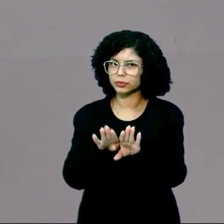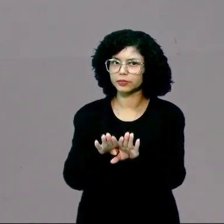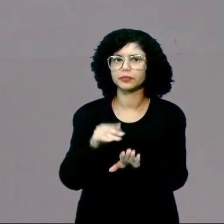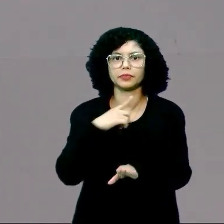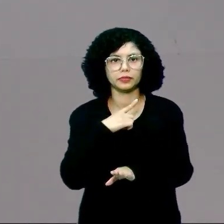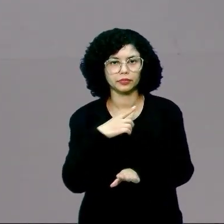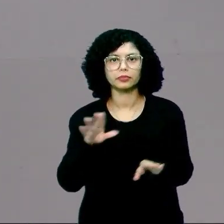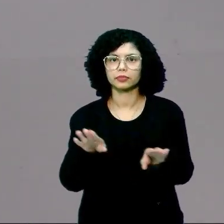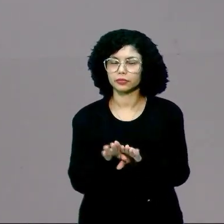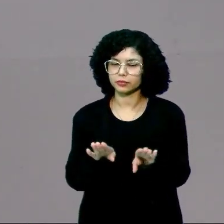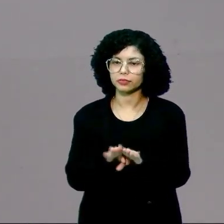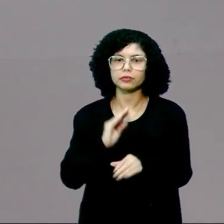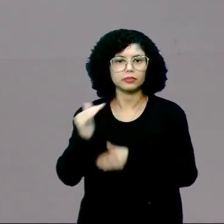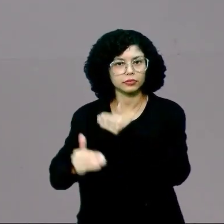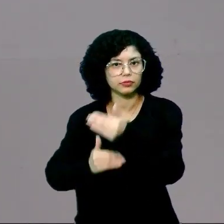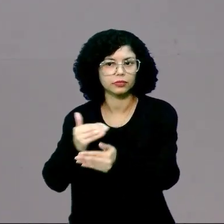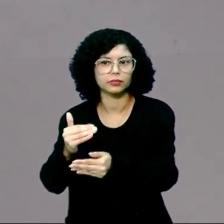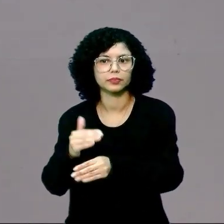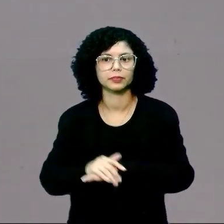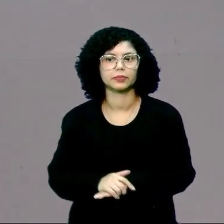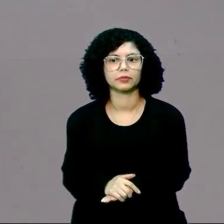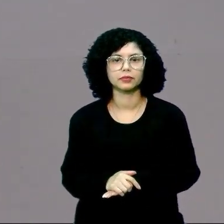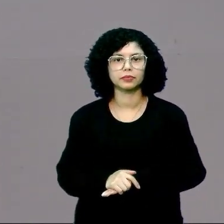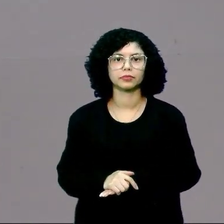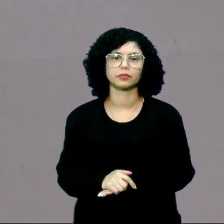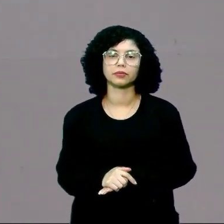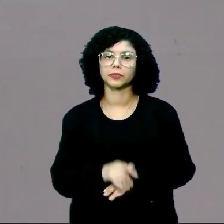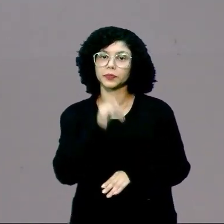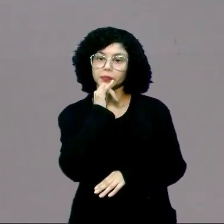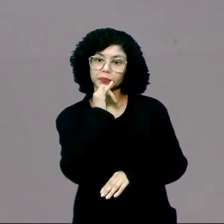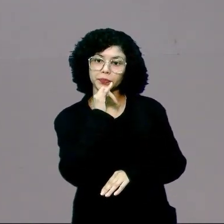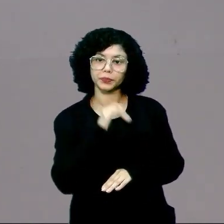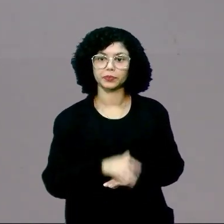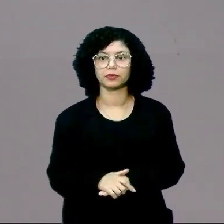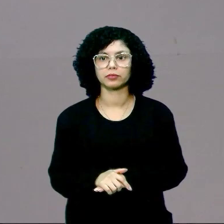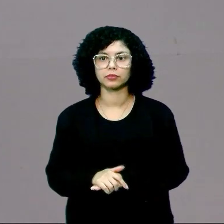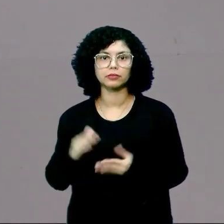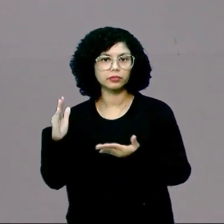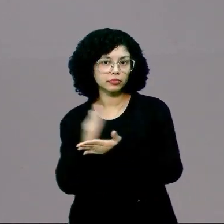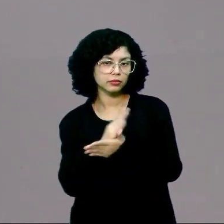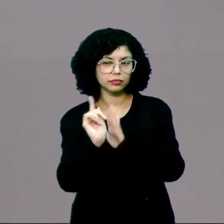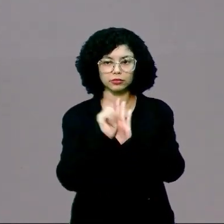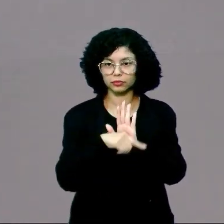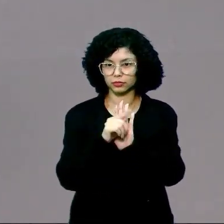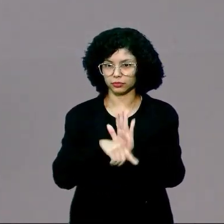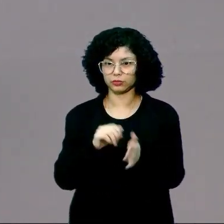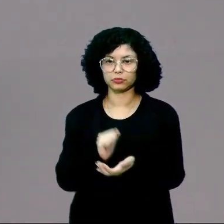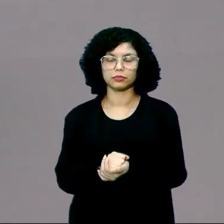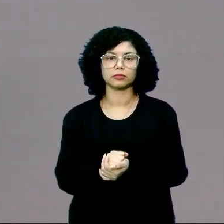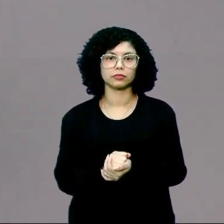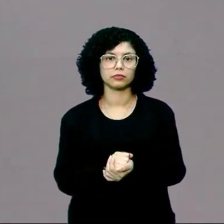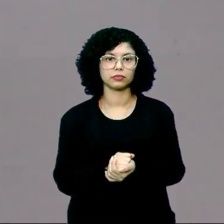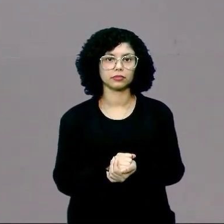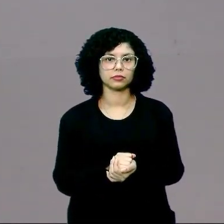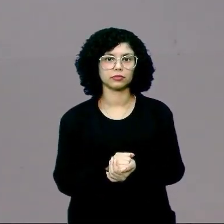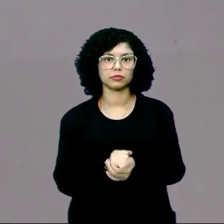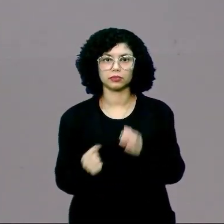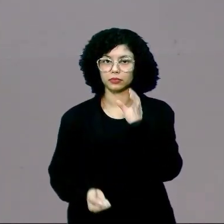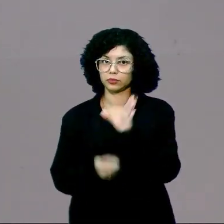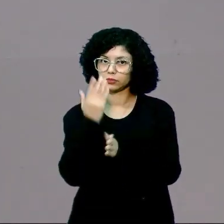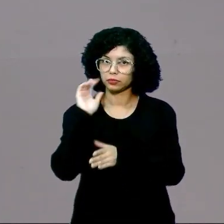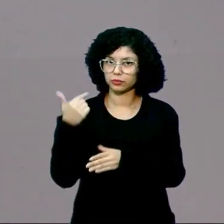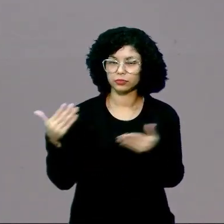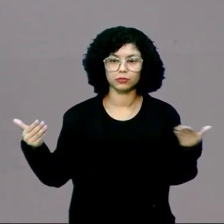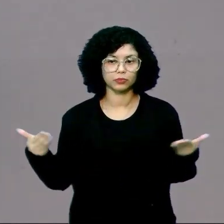circulam nela também foram evoluindo, tá? Por exemplo, alguns gêneros que circulavam com o surgimento